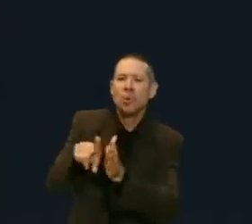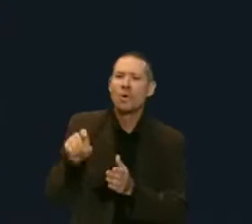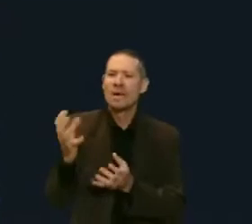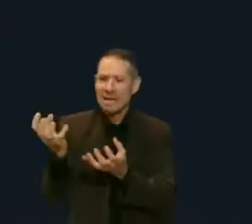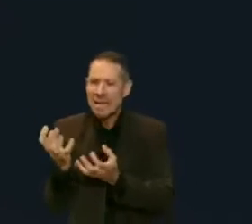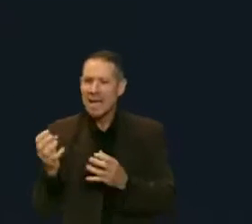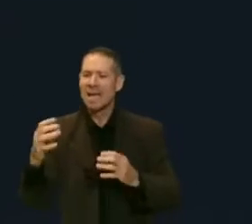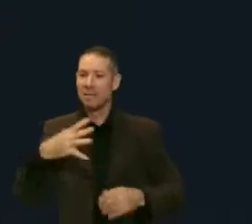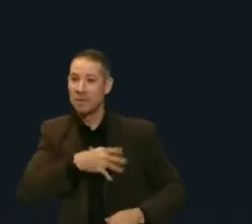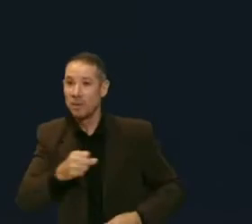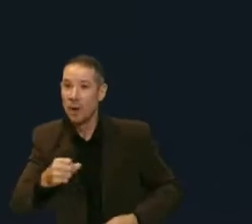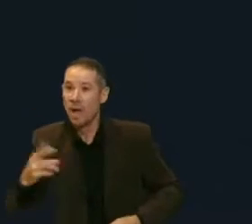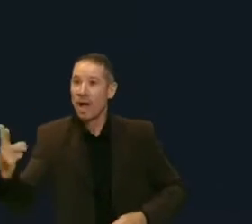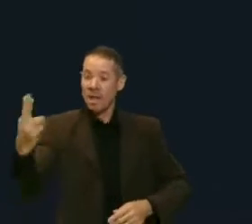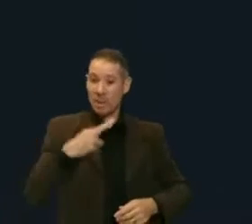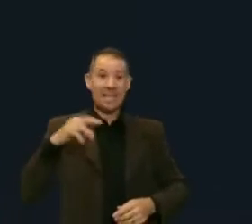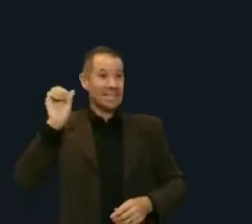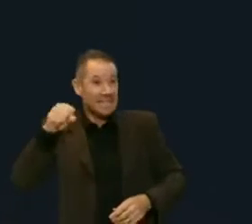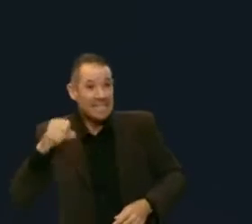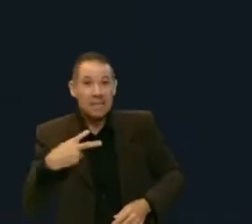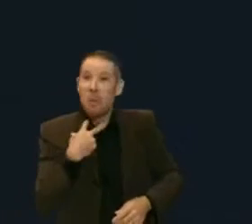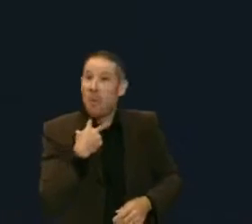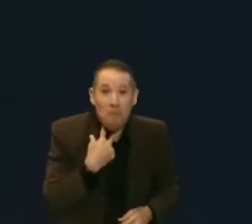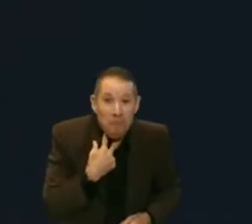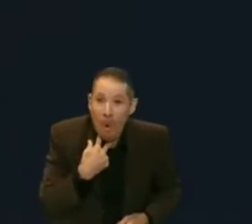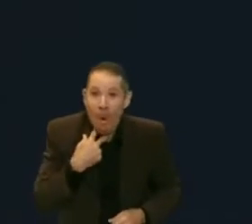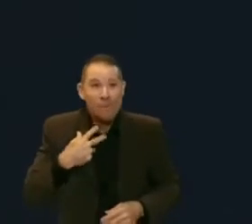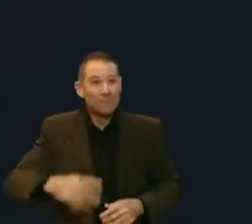ter filhos? Ela disse: sim, mas não posso.